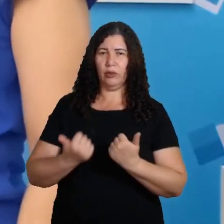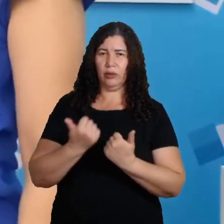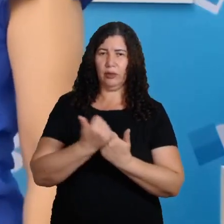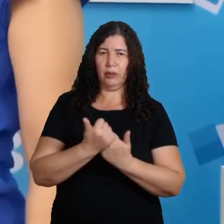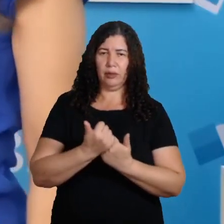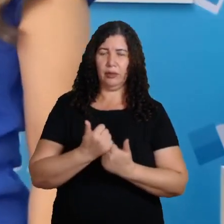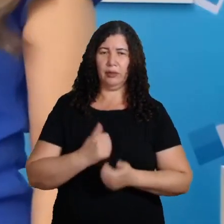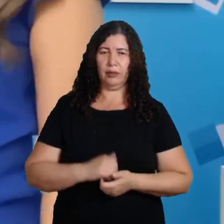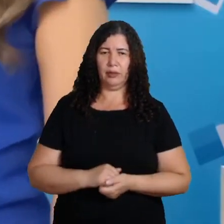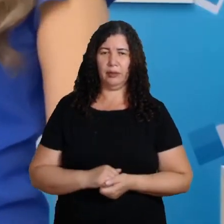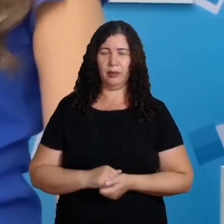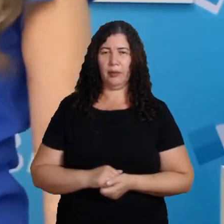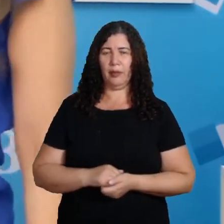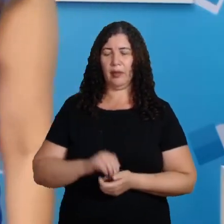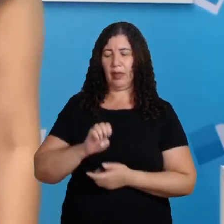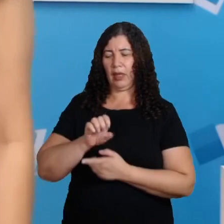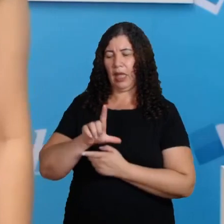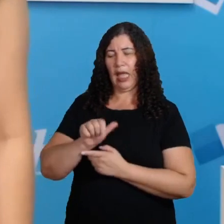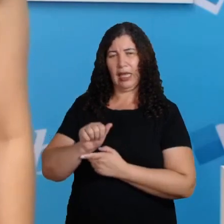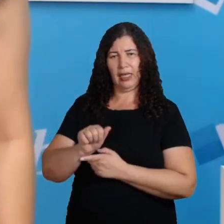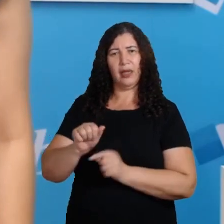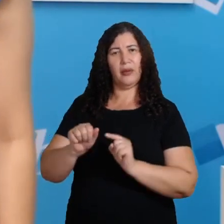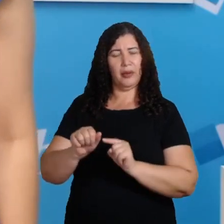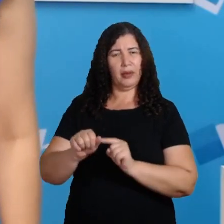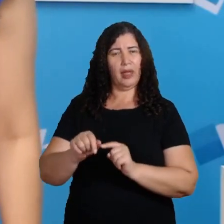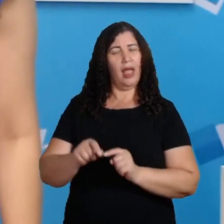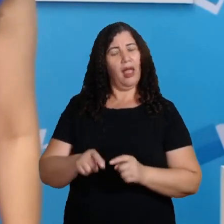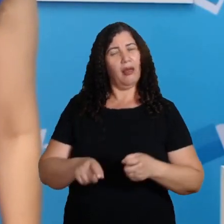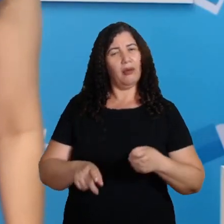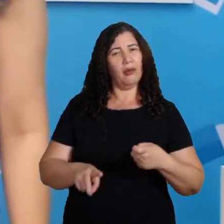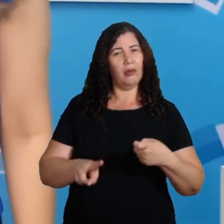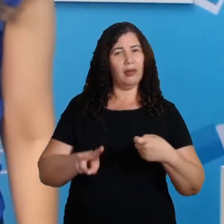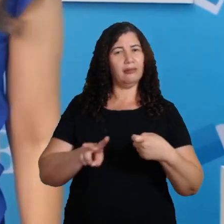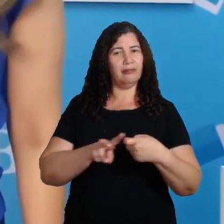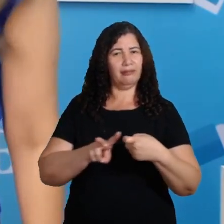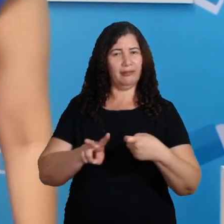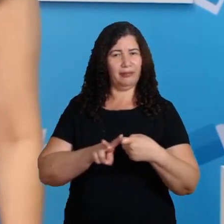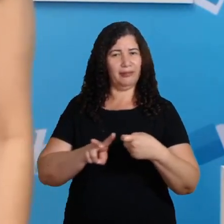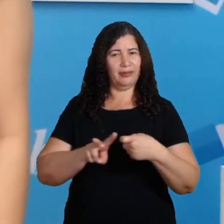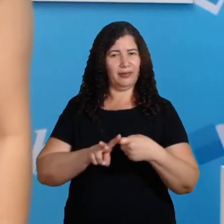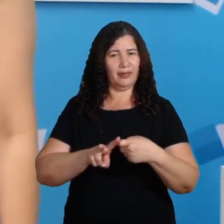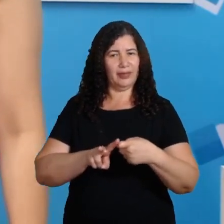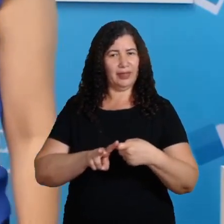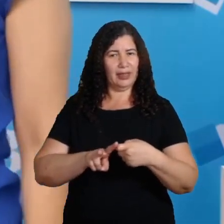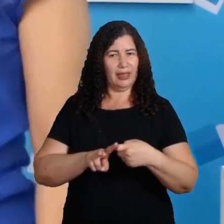bem? Ela refere-se à veterinária.